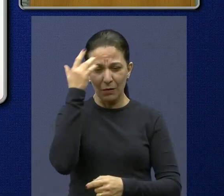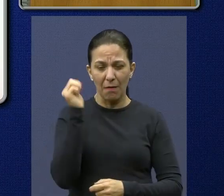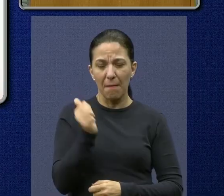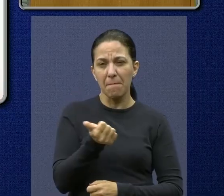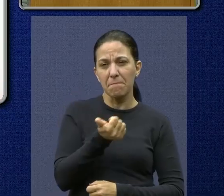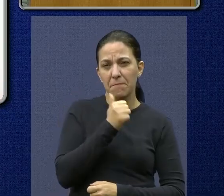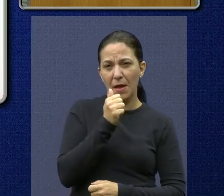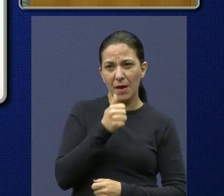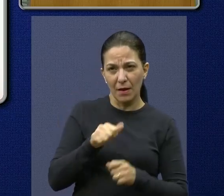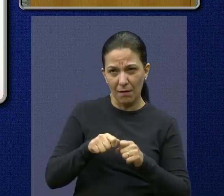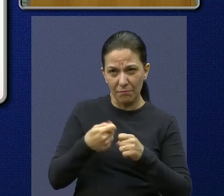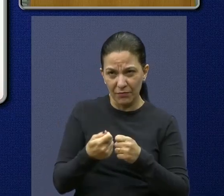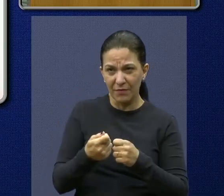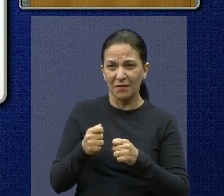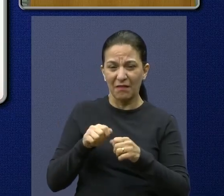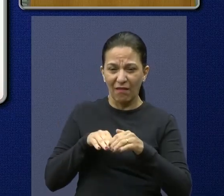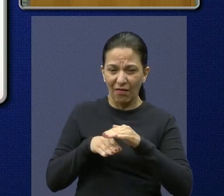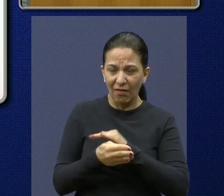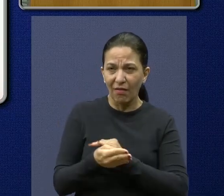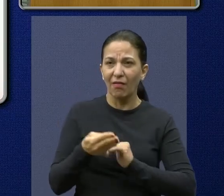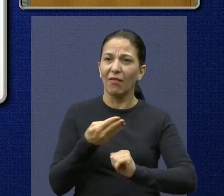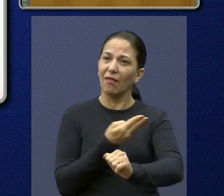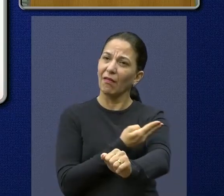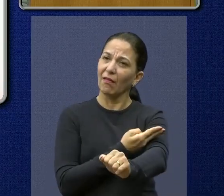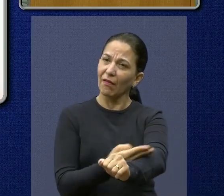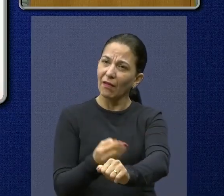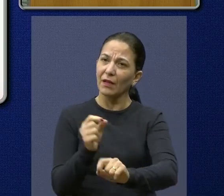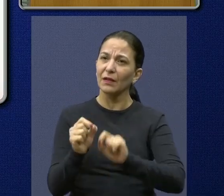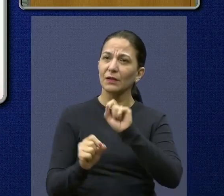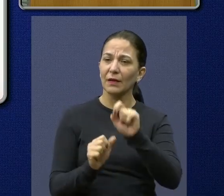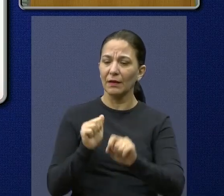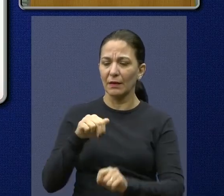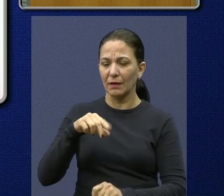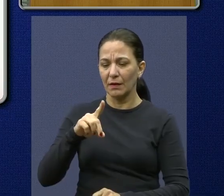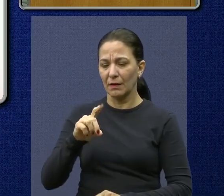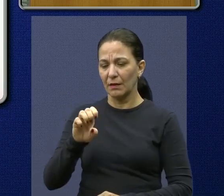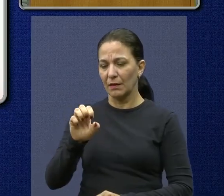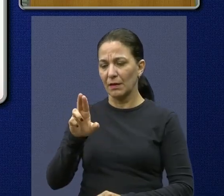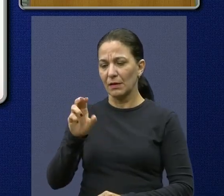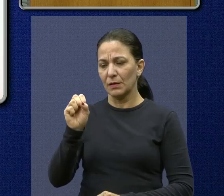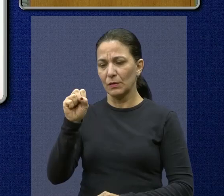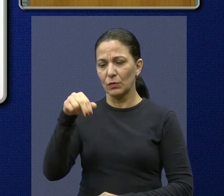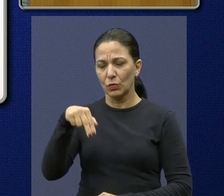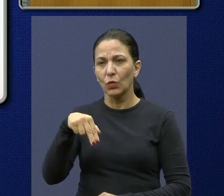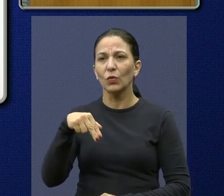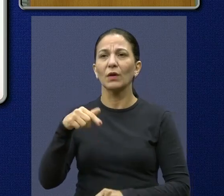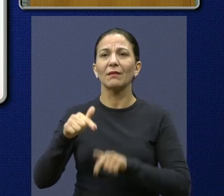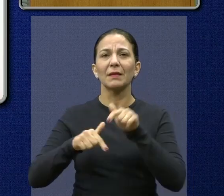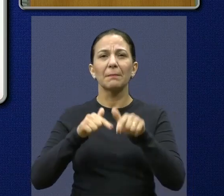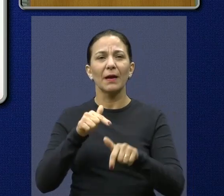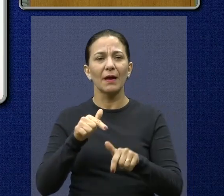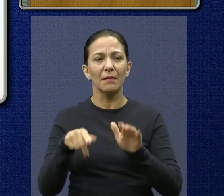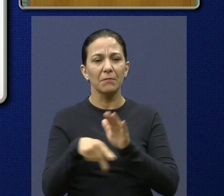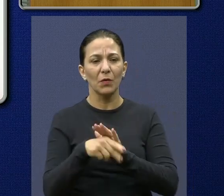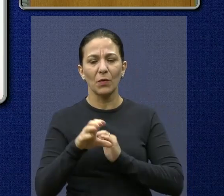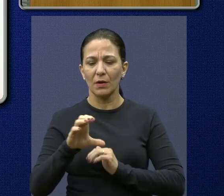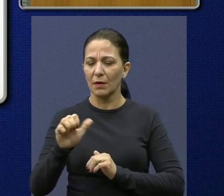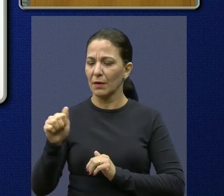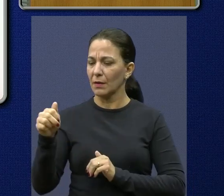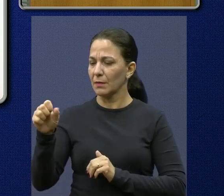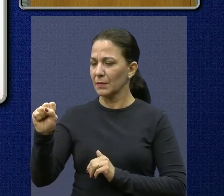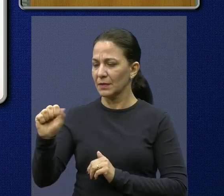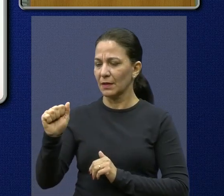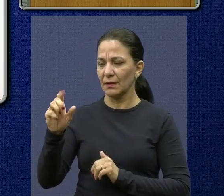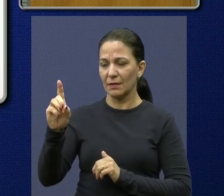álcool, né, quando você, e aí acho que é Anderson, né, que trabalha lá no CAPS AD, né, ele